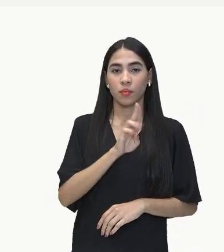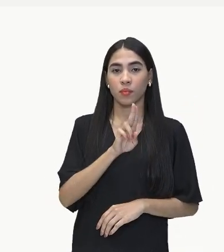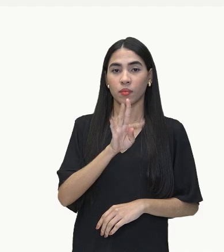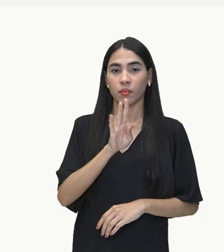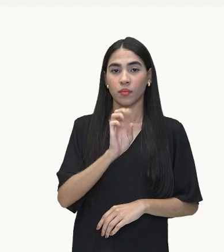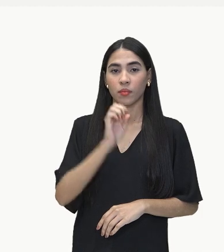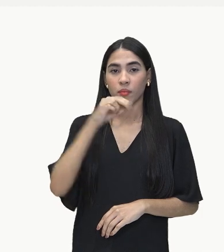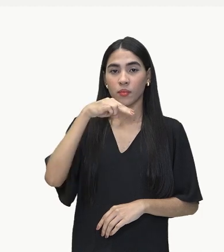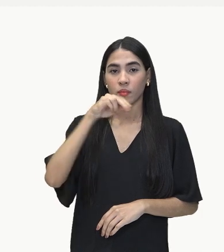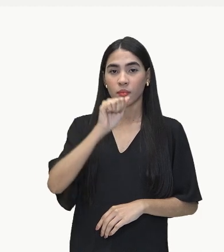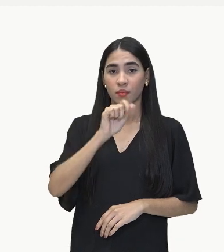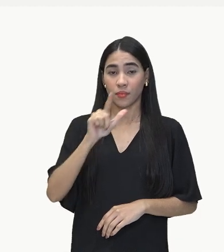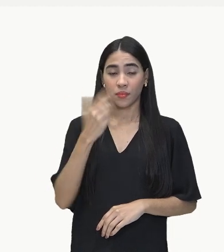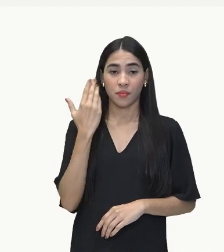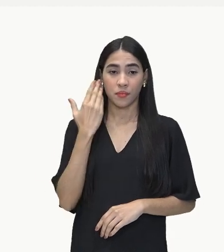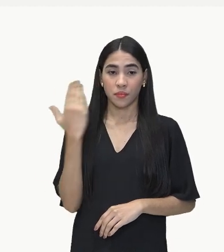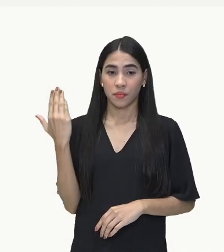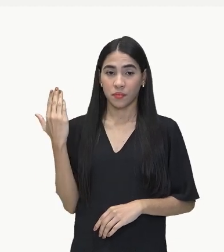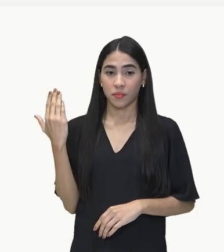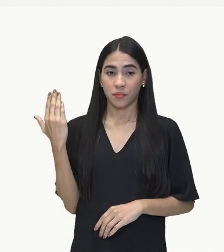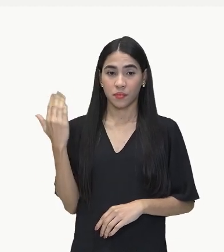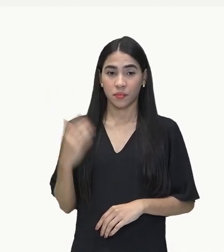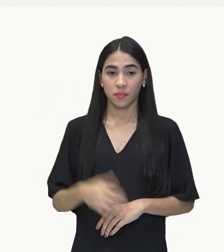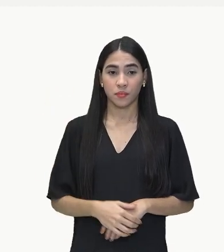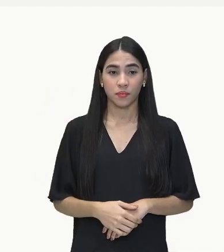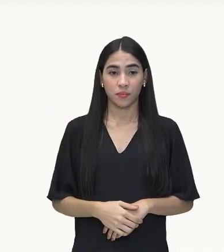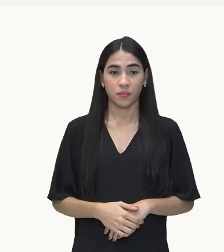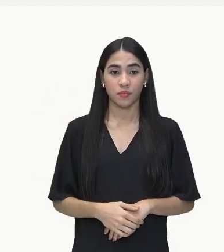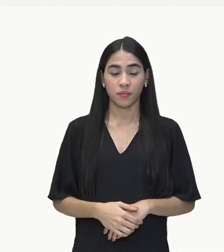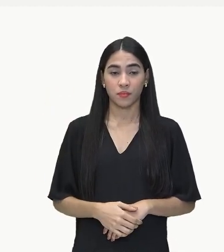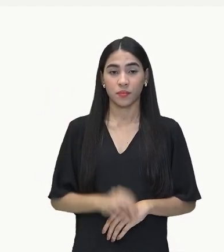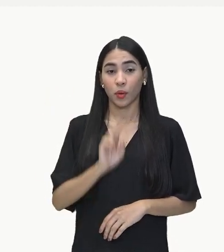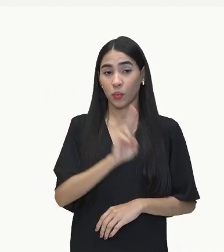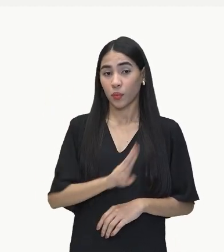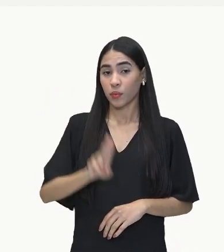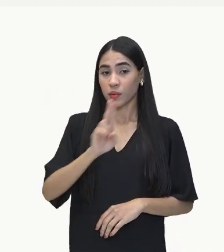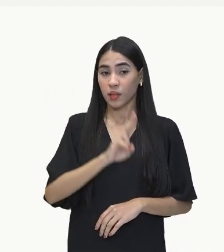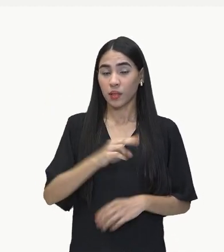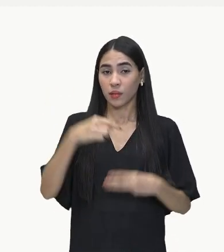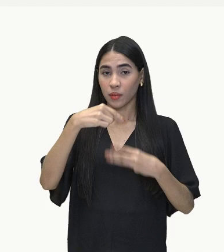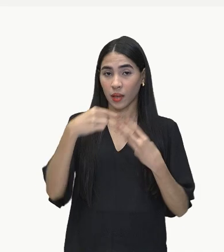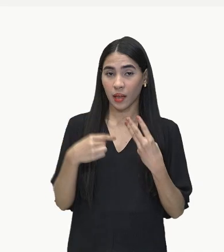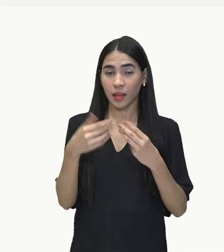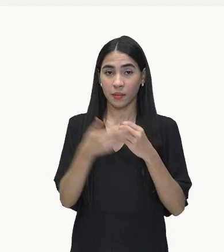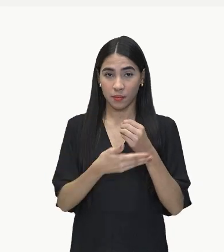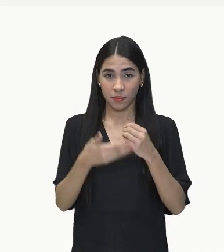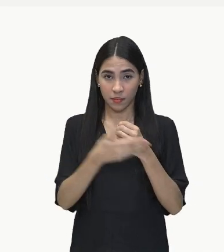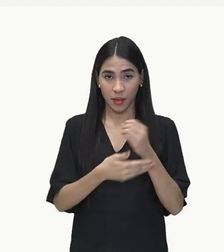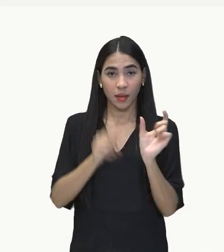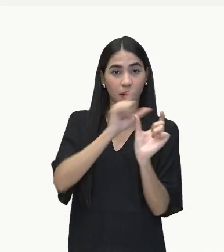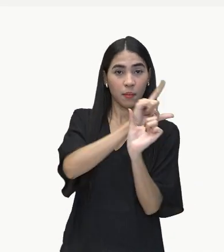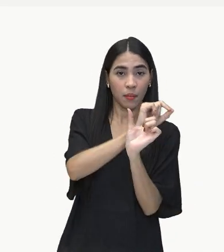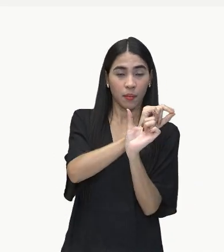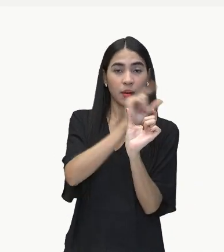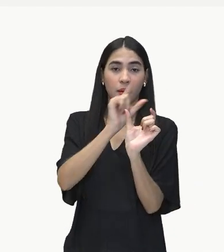butanal. Ó, tô usando as 3 regras básicas, não é